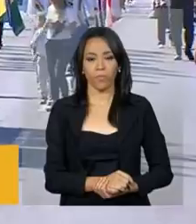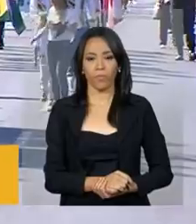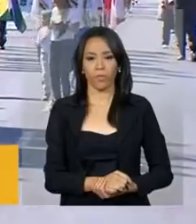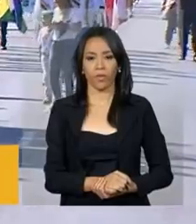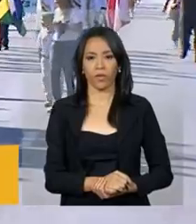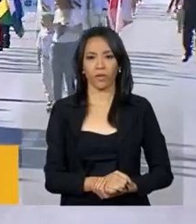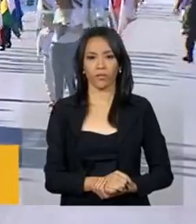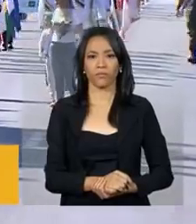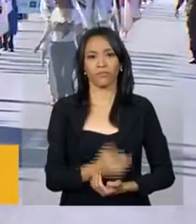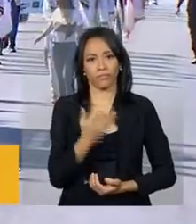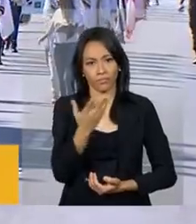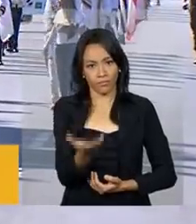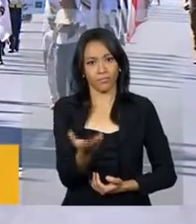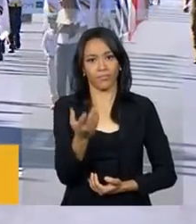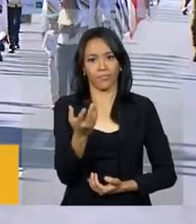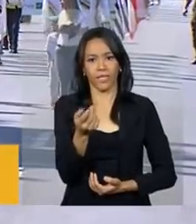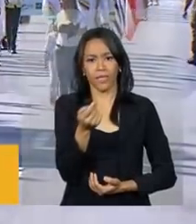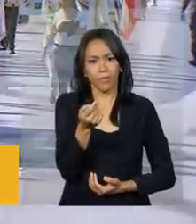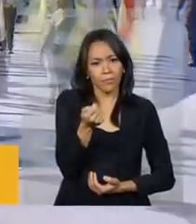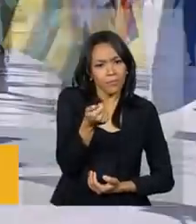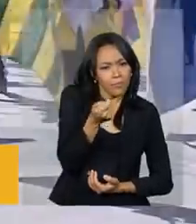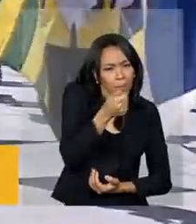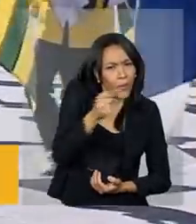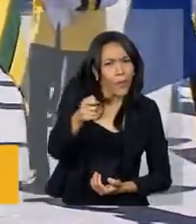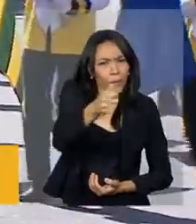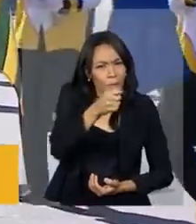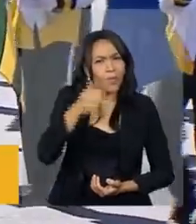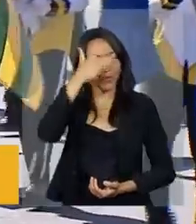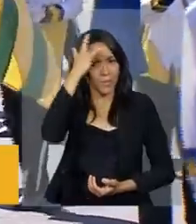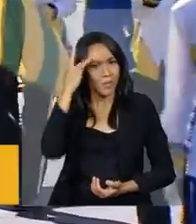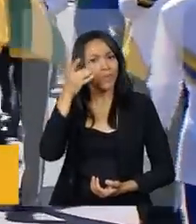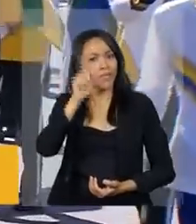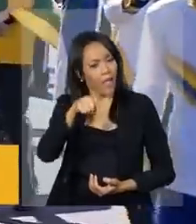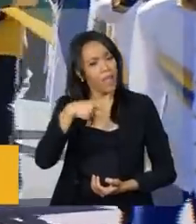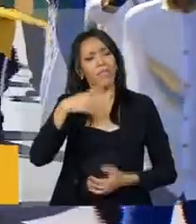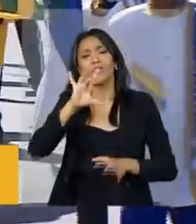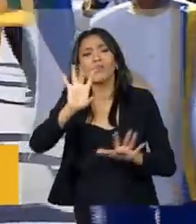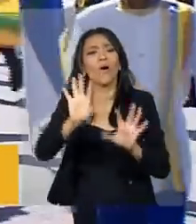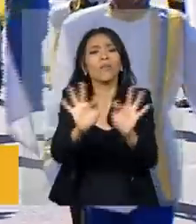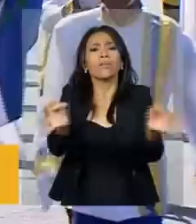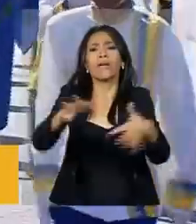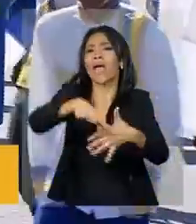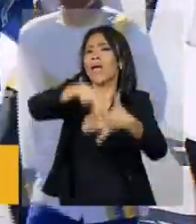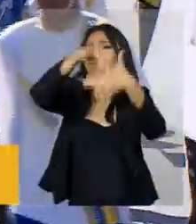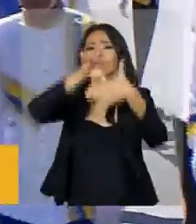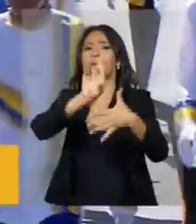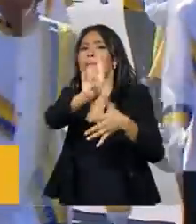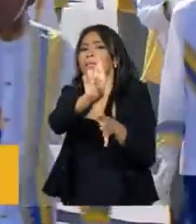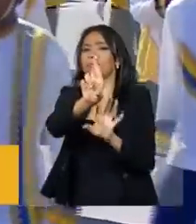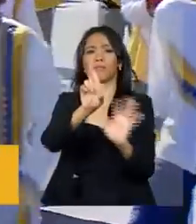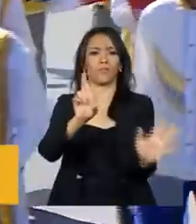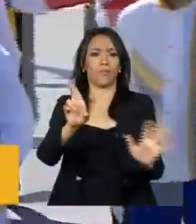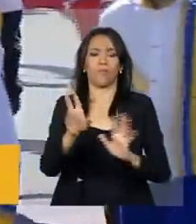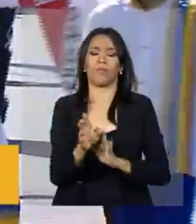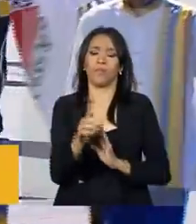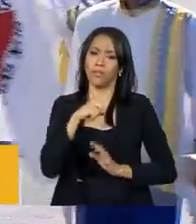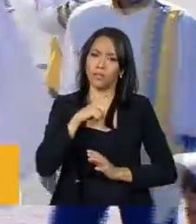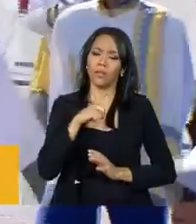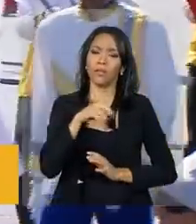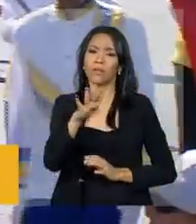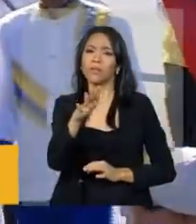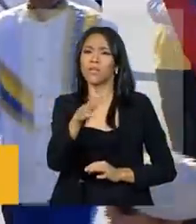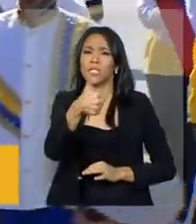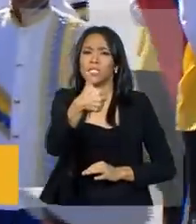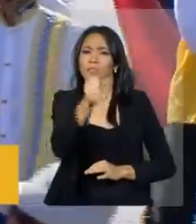A gente vê que é um pequeno contingente só, né? Não é, lógico, representação, é uma representação, né? Como eu falei no início, nós tivemos até hoje, são em torno de